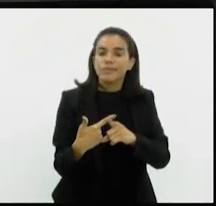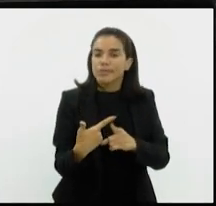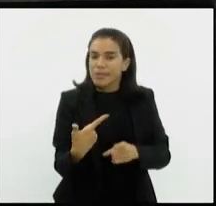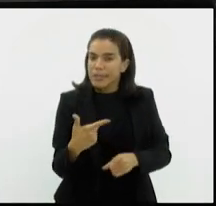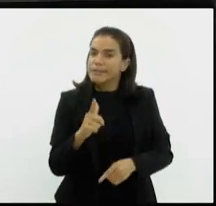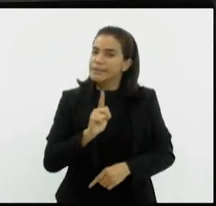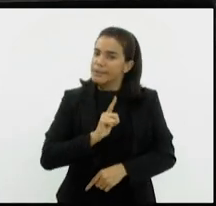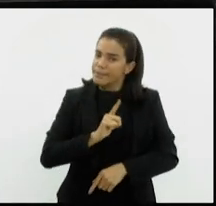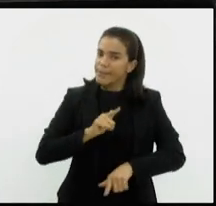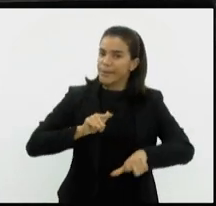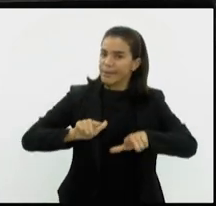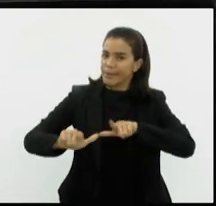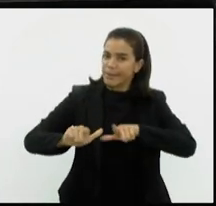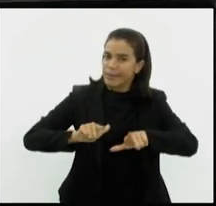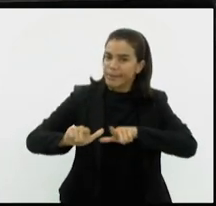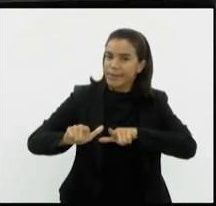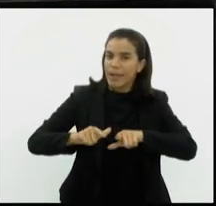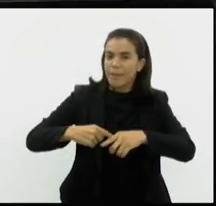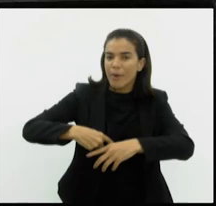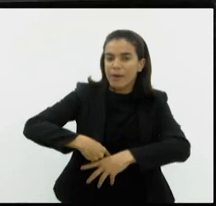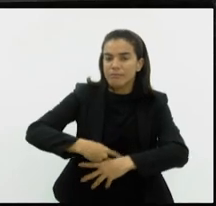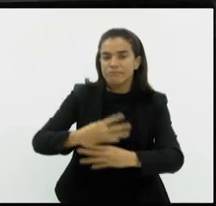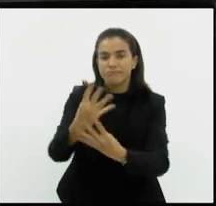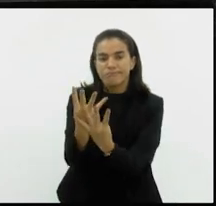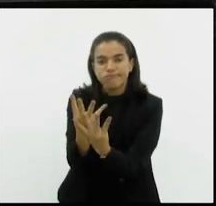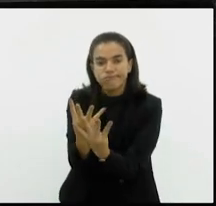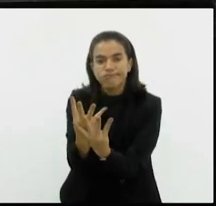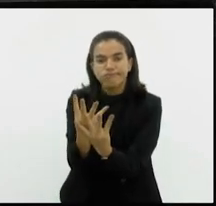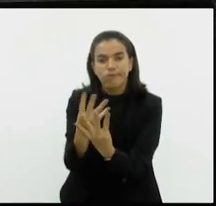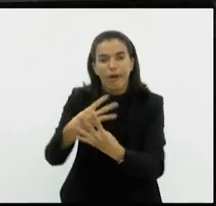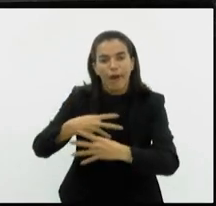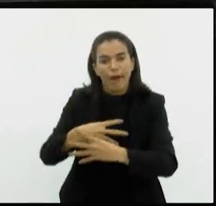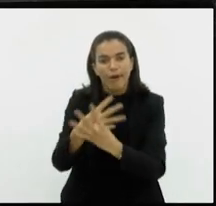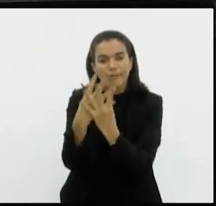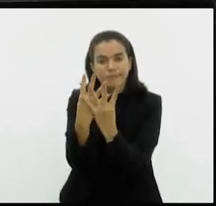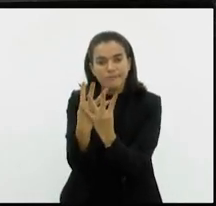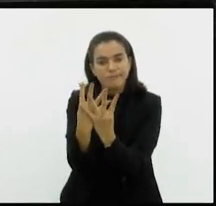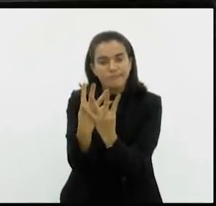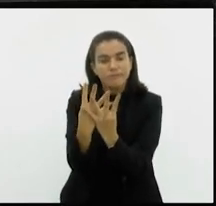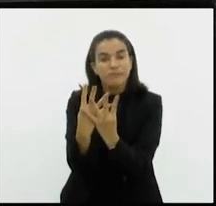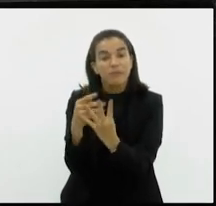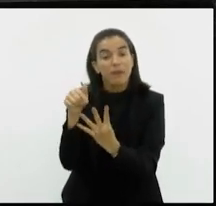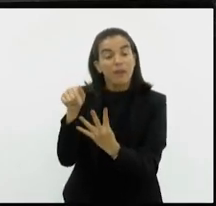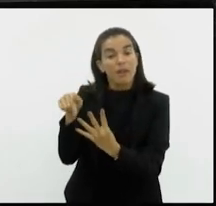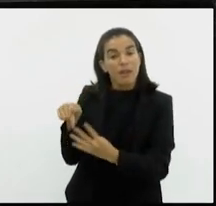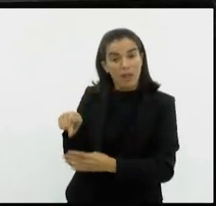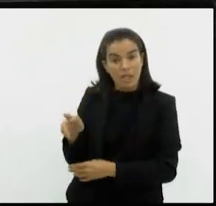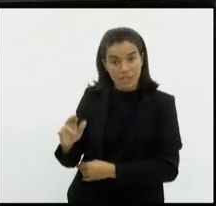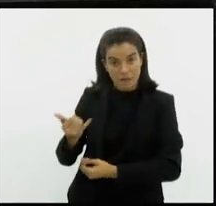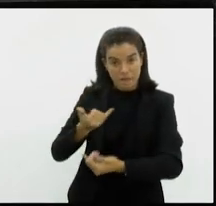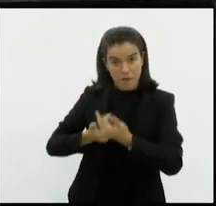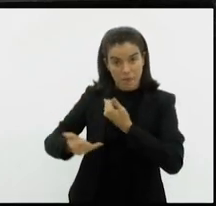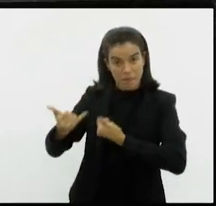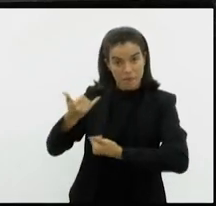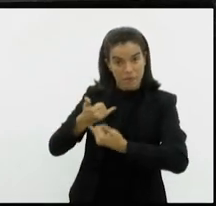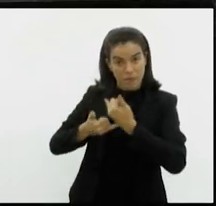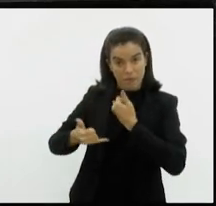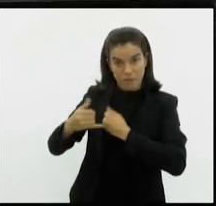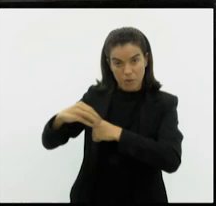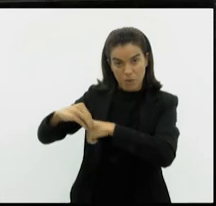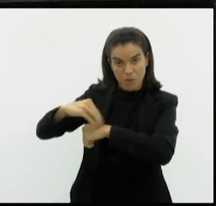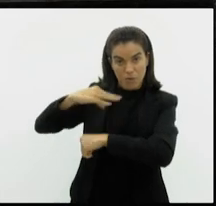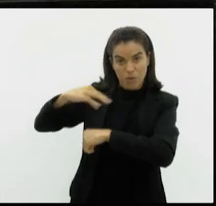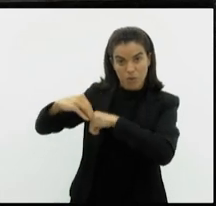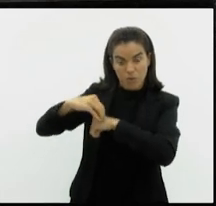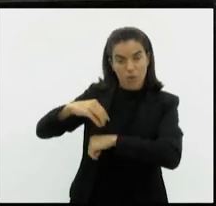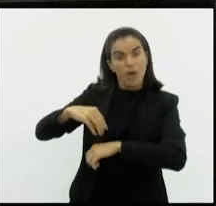também trabalhava como taróloga né essa essa essa informação me foi trazida pela também por